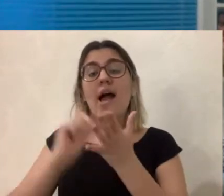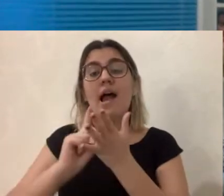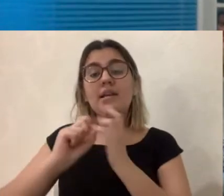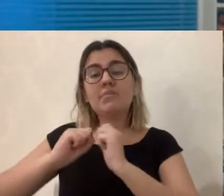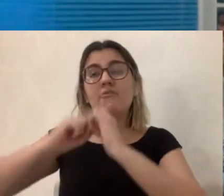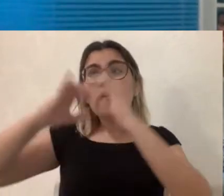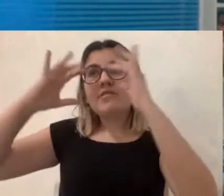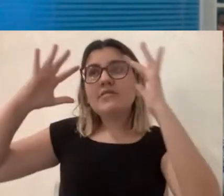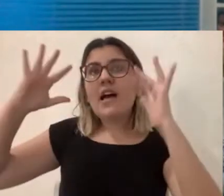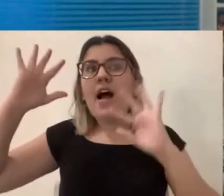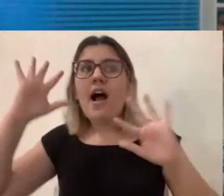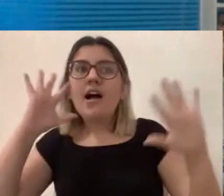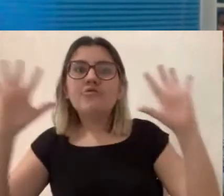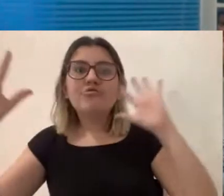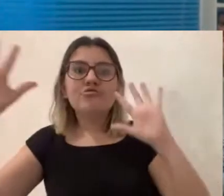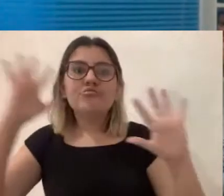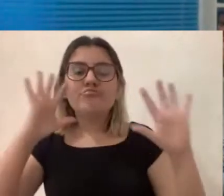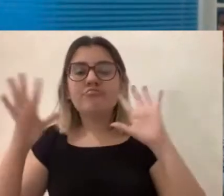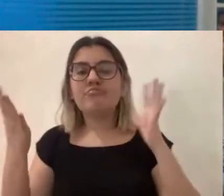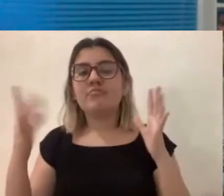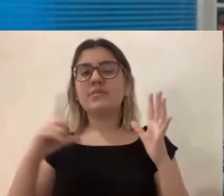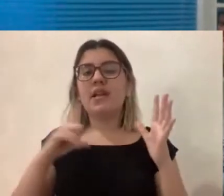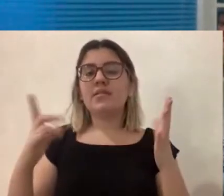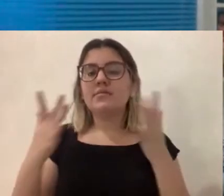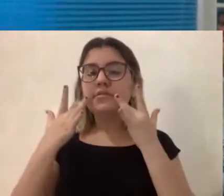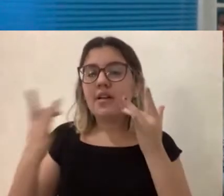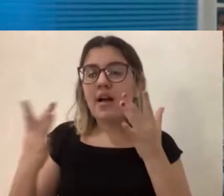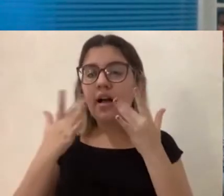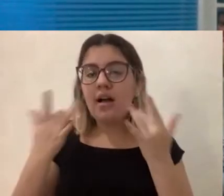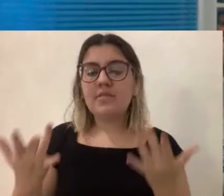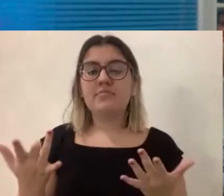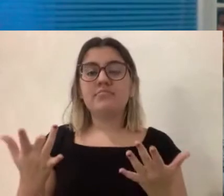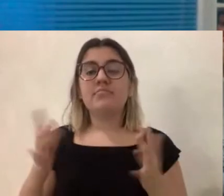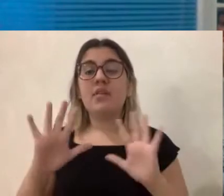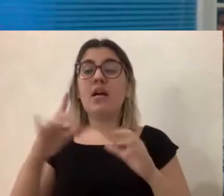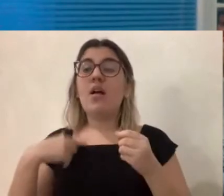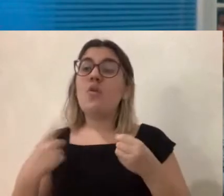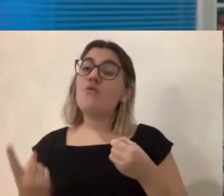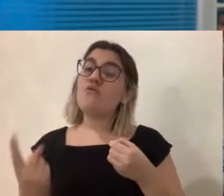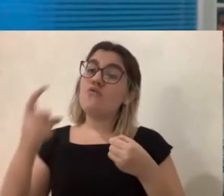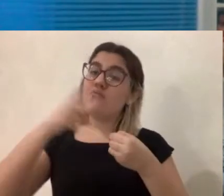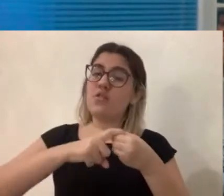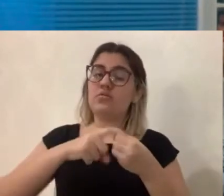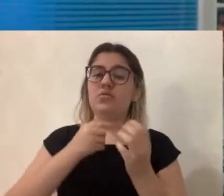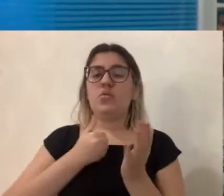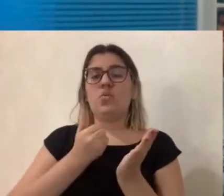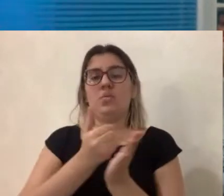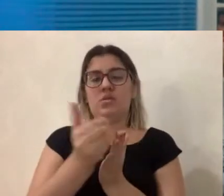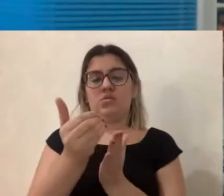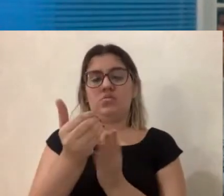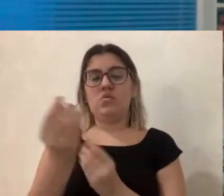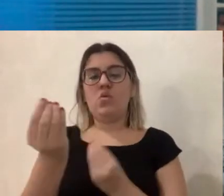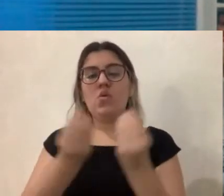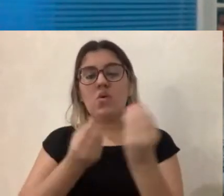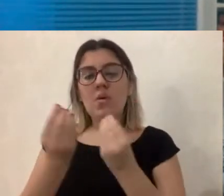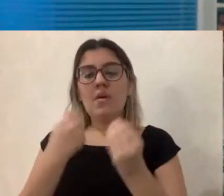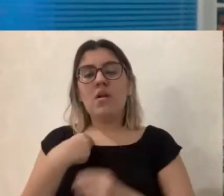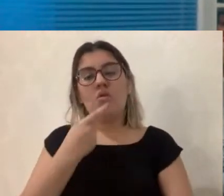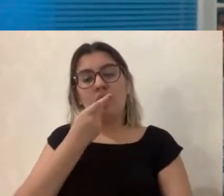dramaturgia. E aqui eu volto para o meu ponto inicial, né? Quando eu digo que